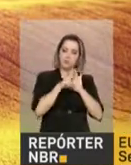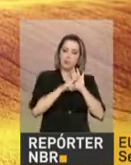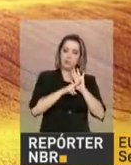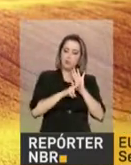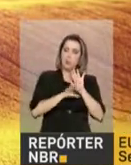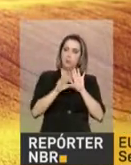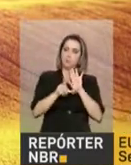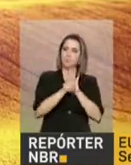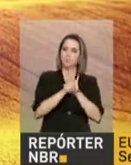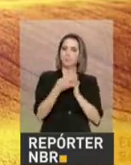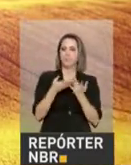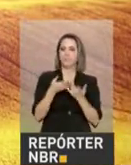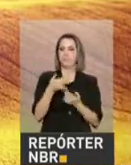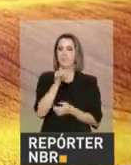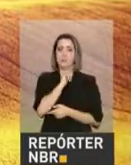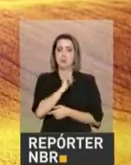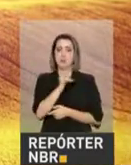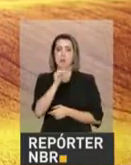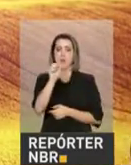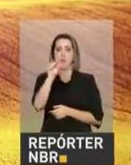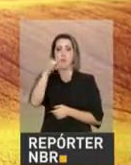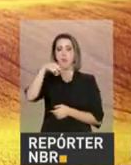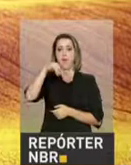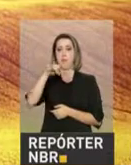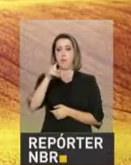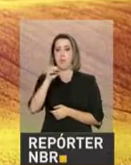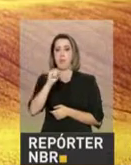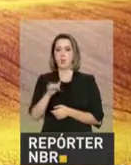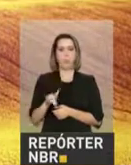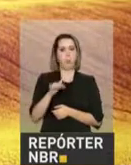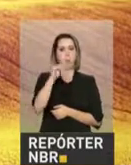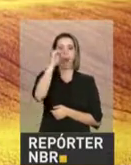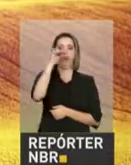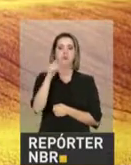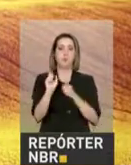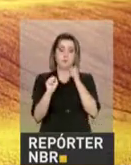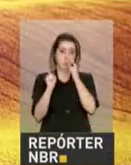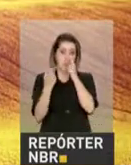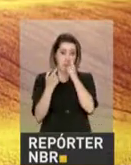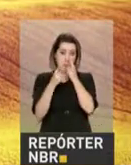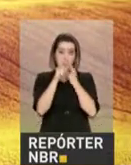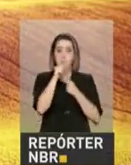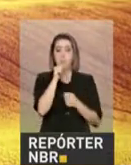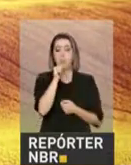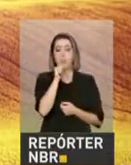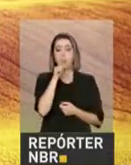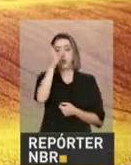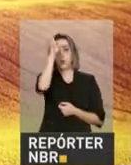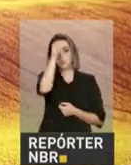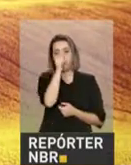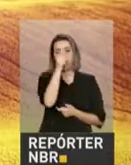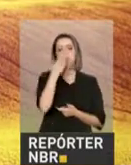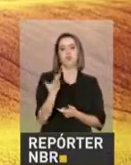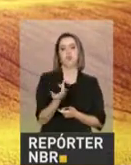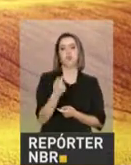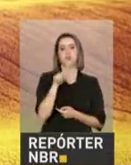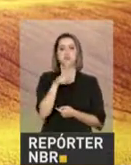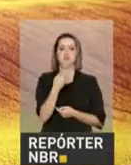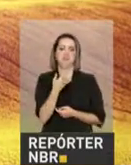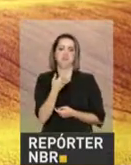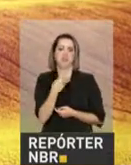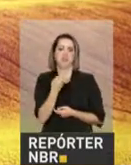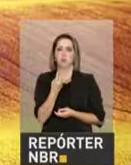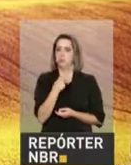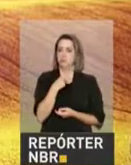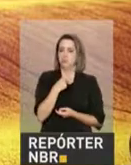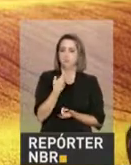exemplo, excesso de amido em salsicha, o excesso de água no frango. E isso não coloca em risco a